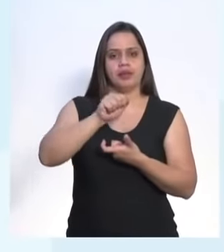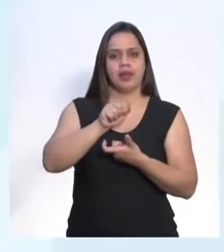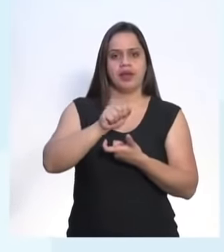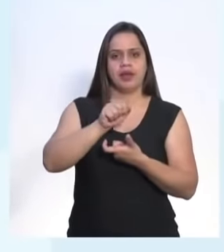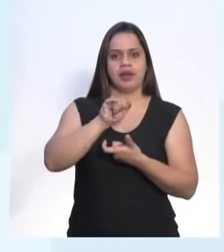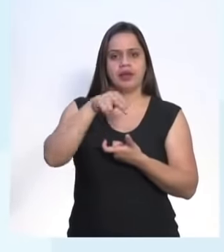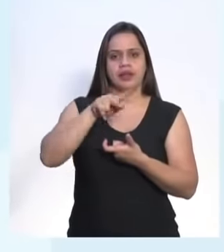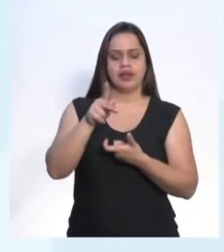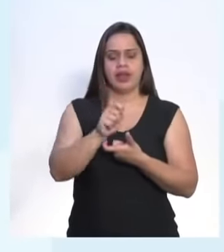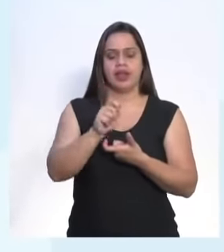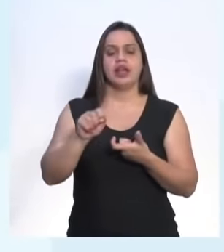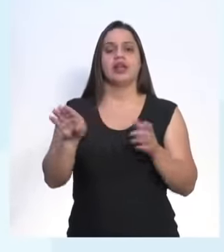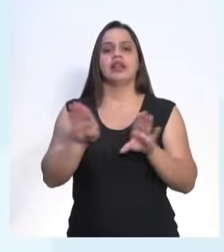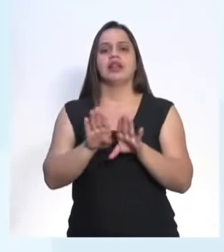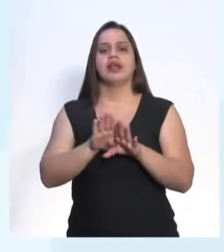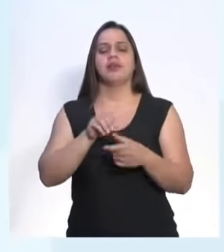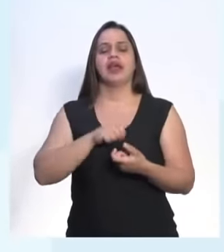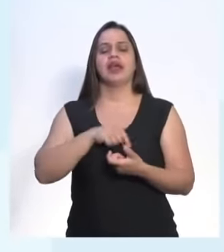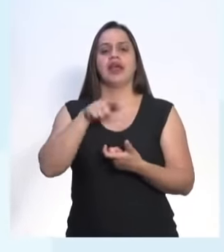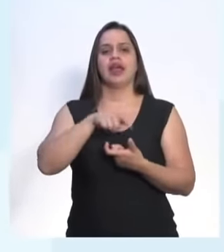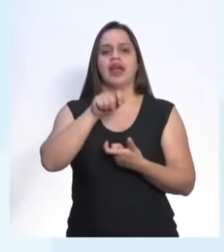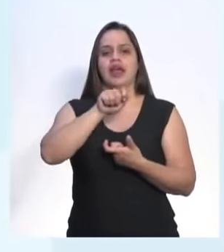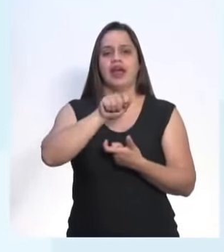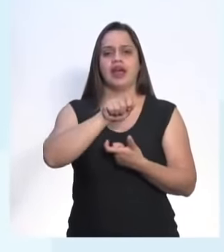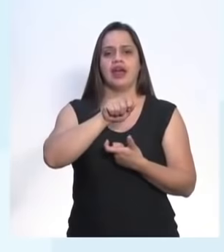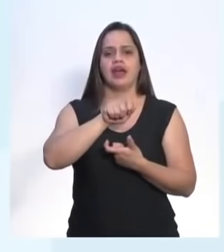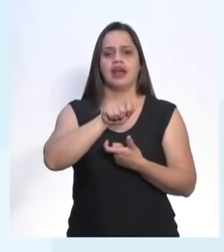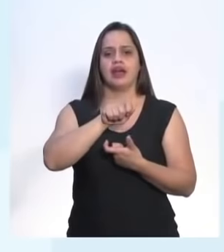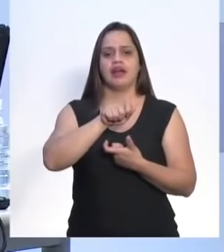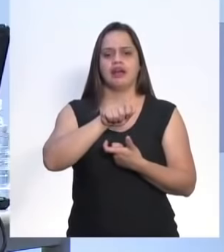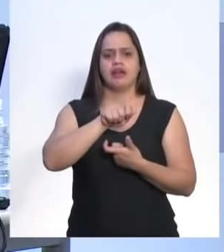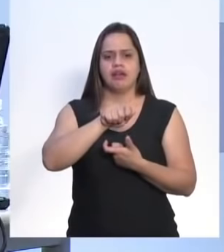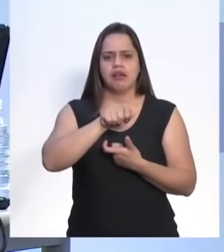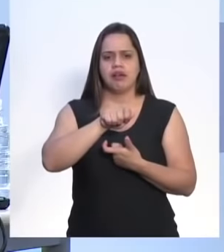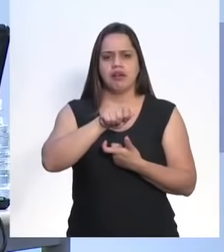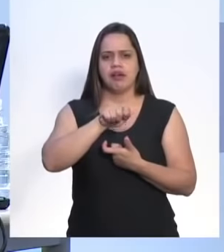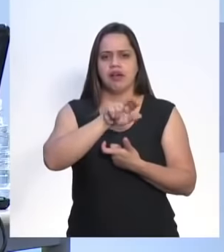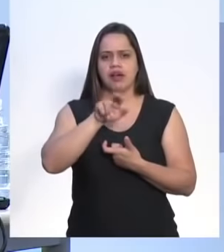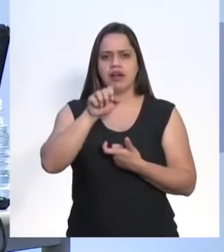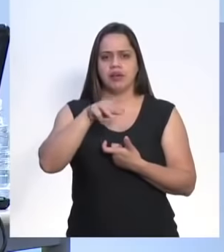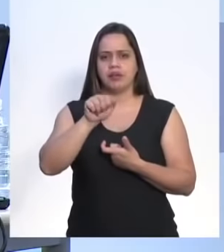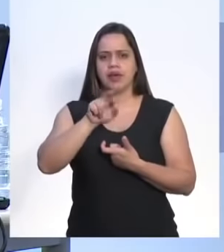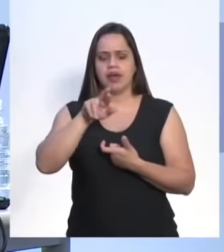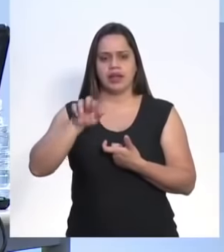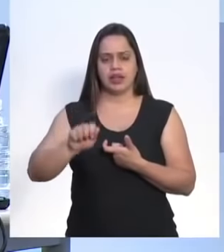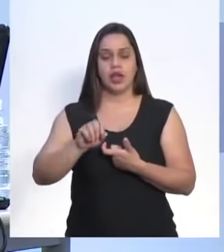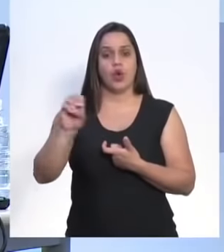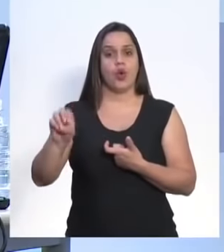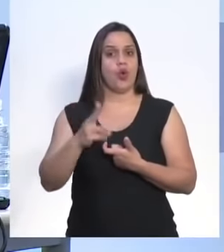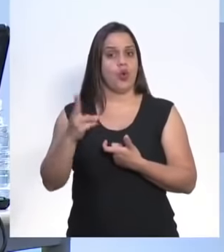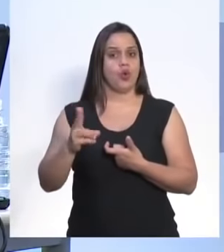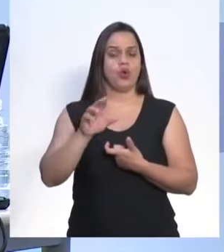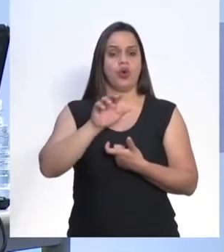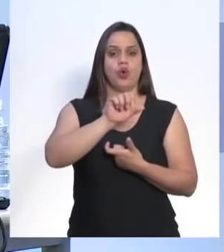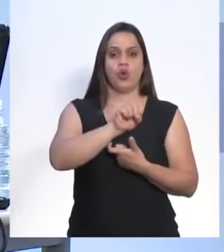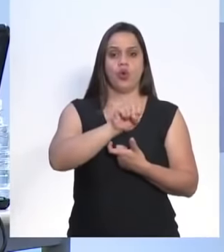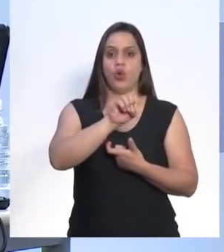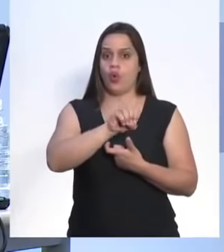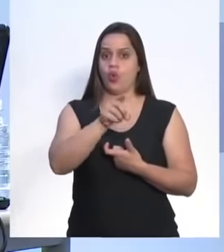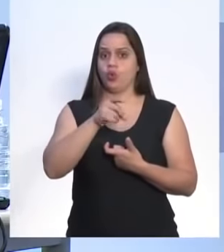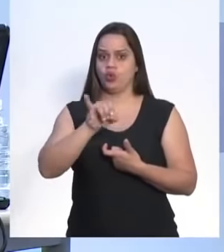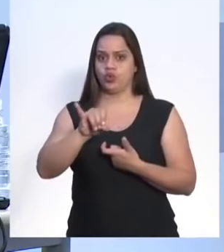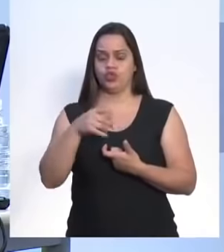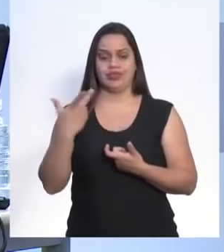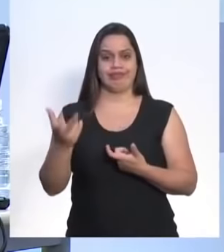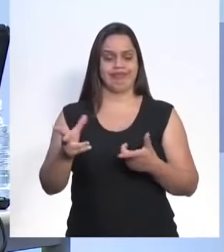armaria. Armaria, gente, é muito característico esse armaria. Se tivesse um oxe ali, então, nossa senhora. Então, a gente